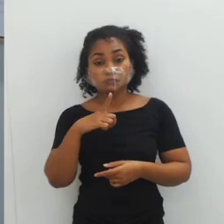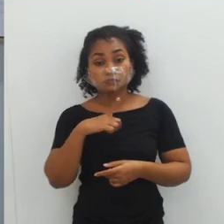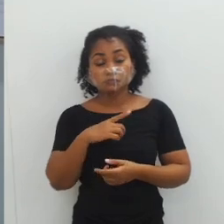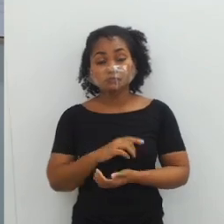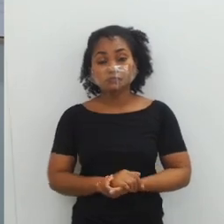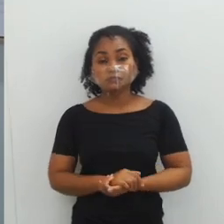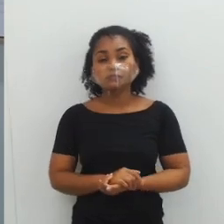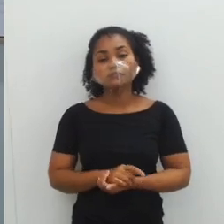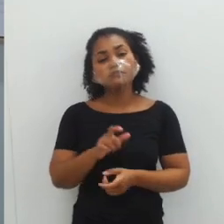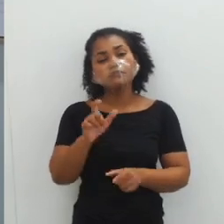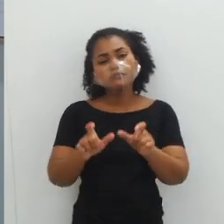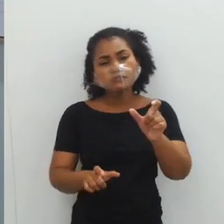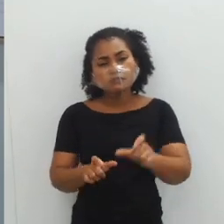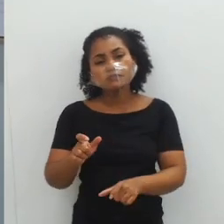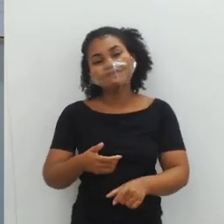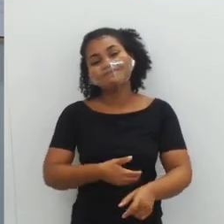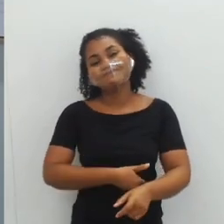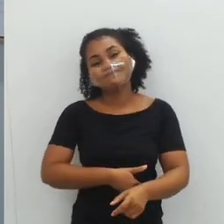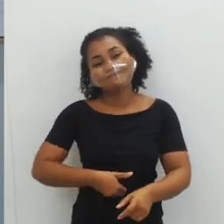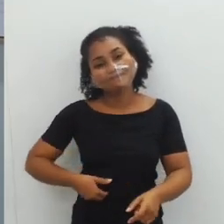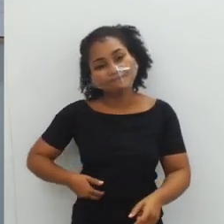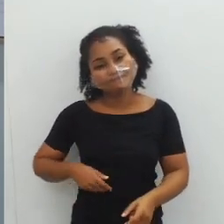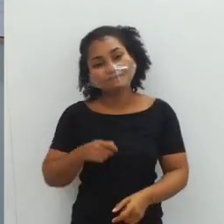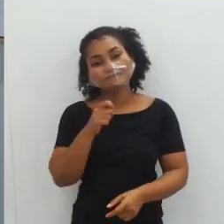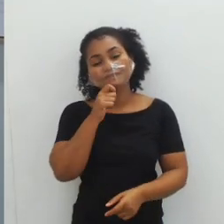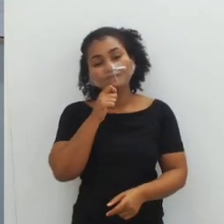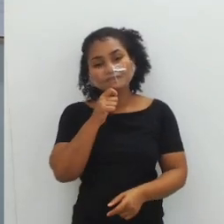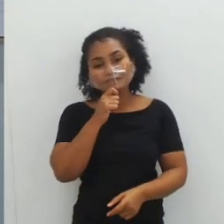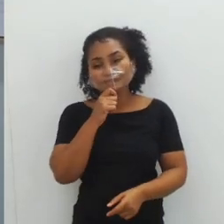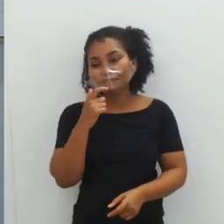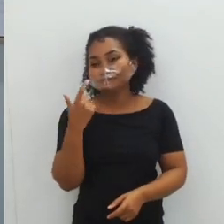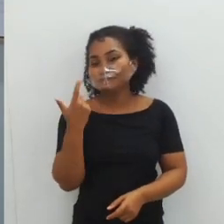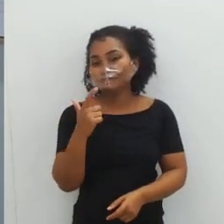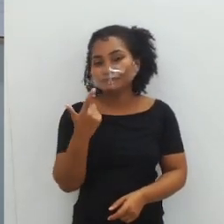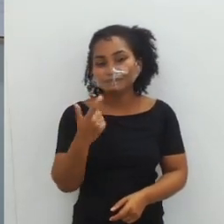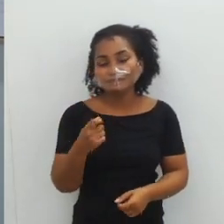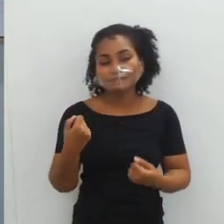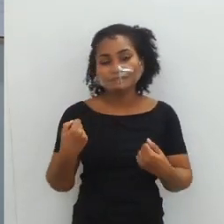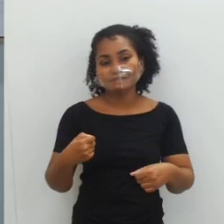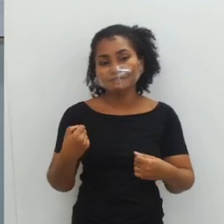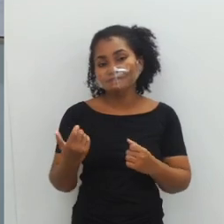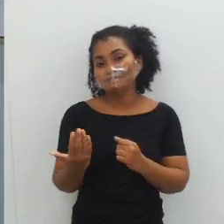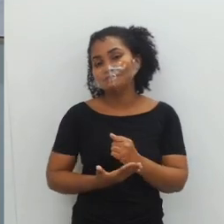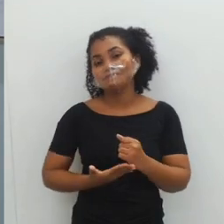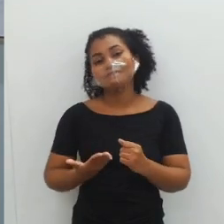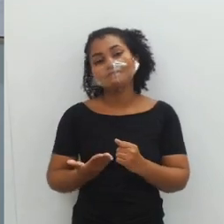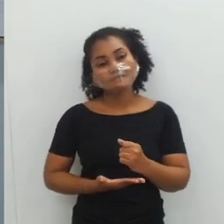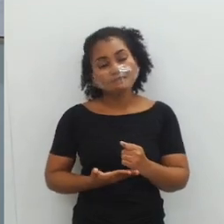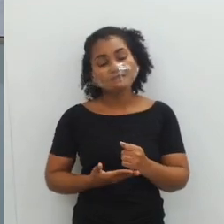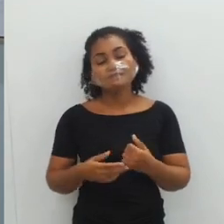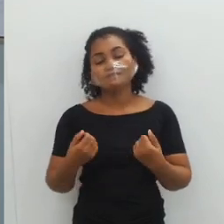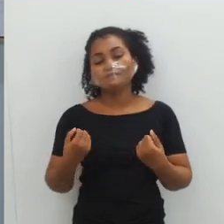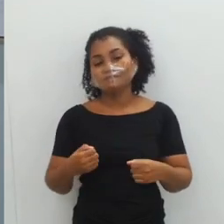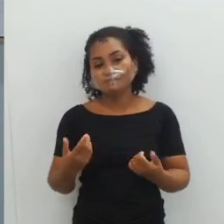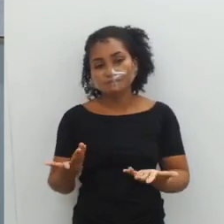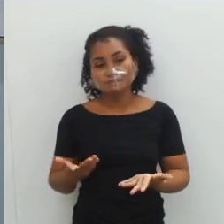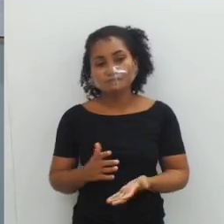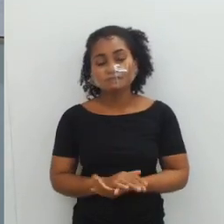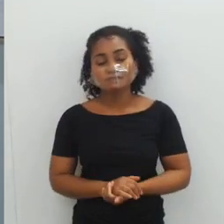tem pessoas que passam fome, que não têm as suas necessidades básicas atendidas,